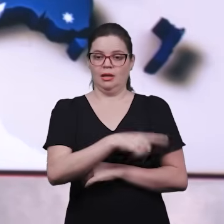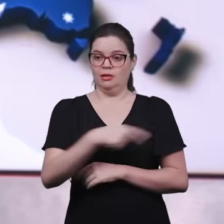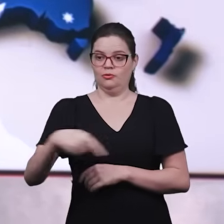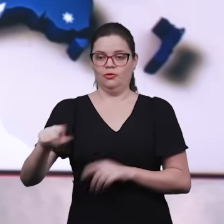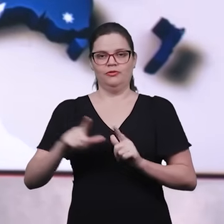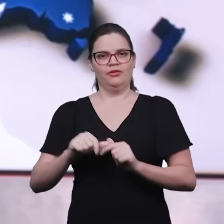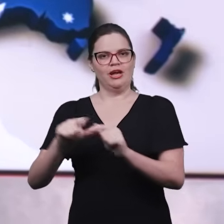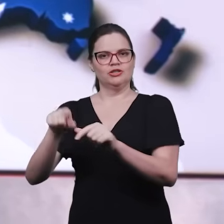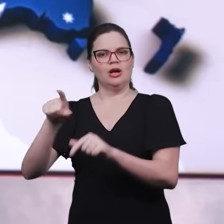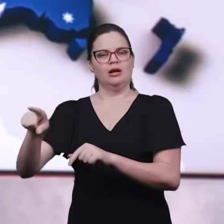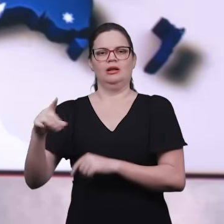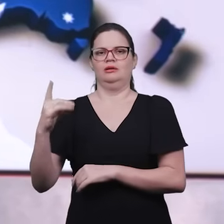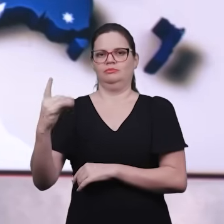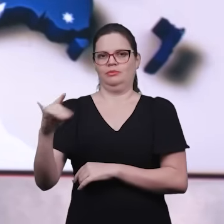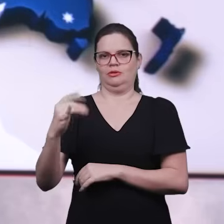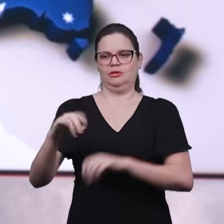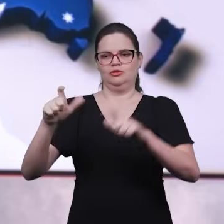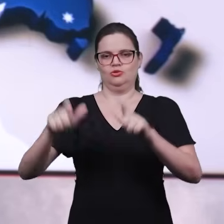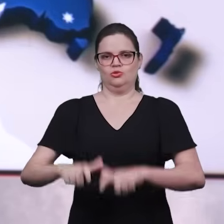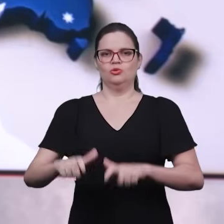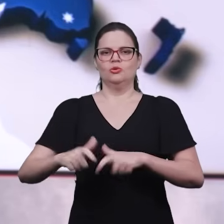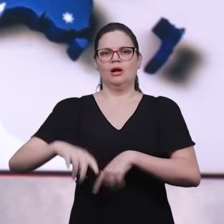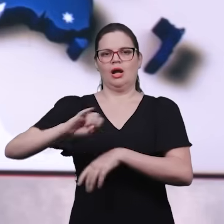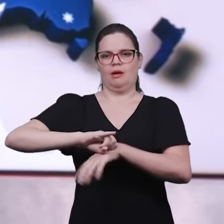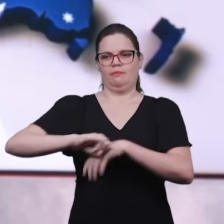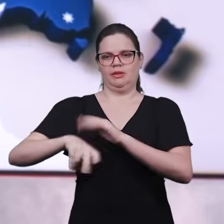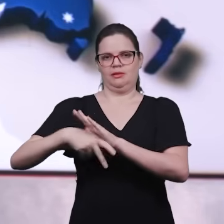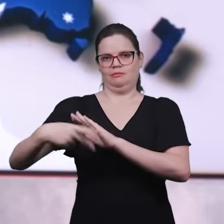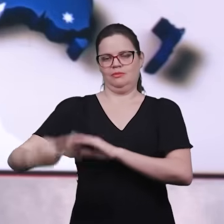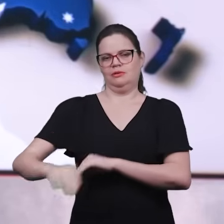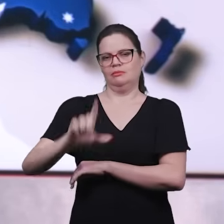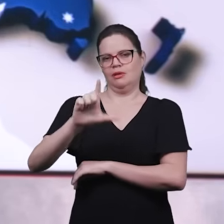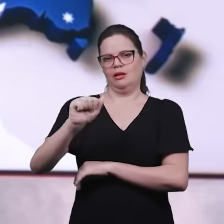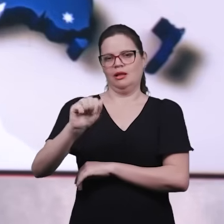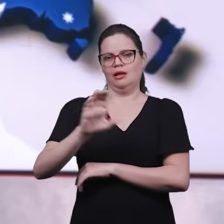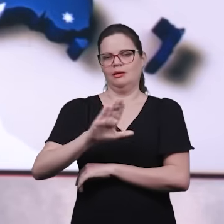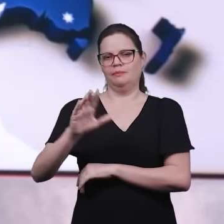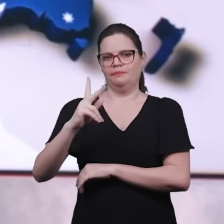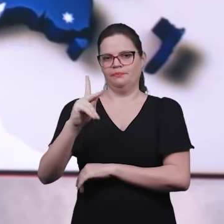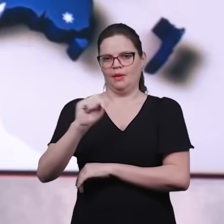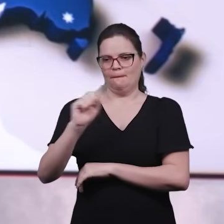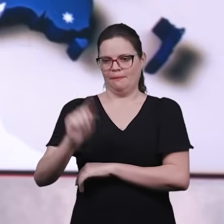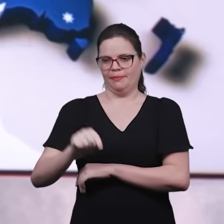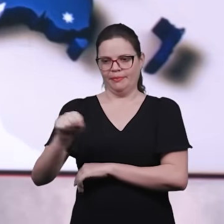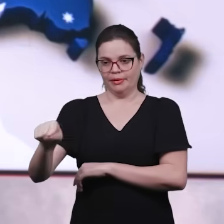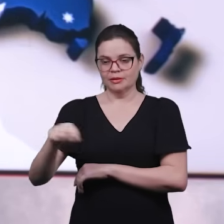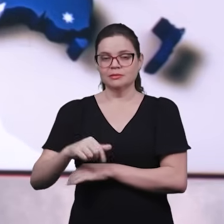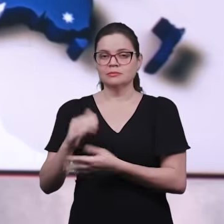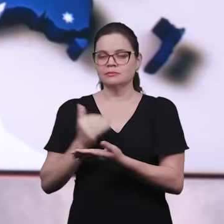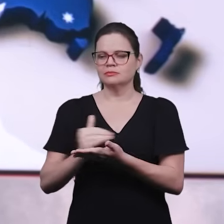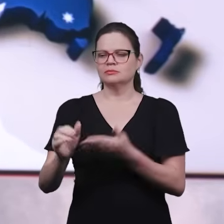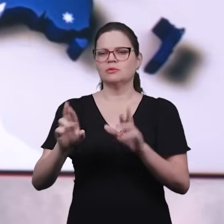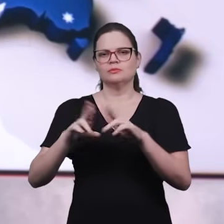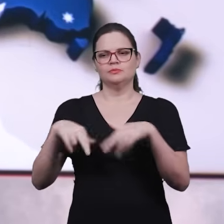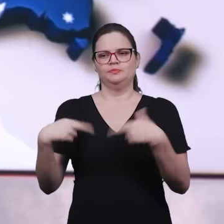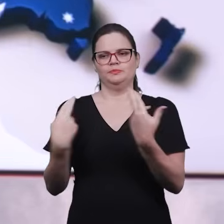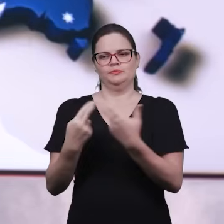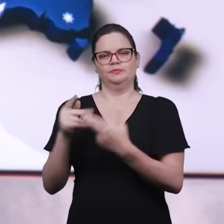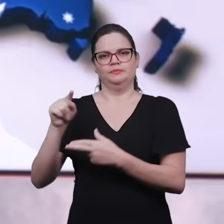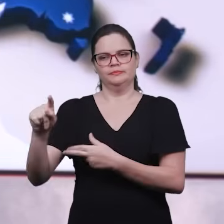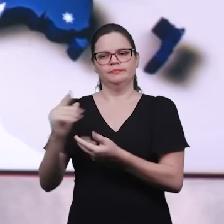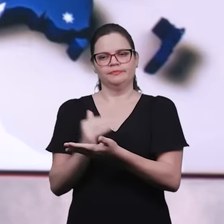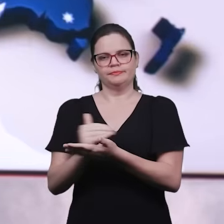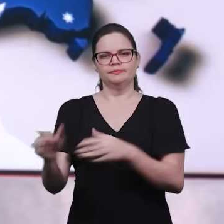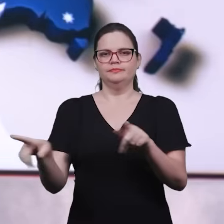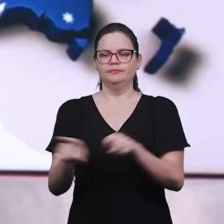destacado ali na Bolívia, na cidade de La Paz, e ali começou-se uma reunião e começamos